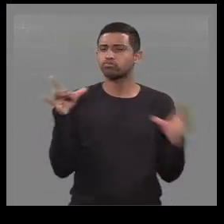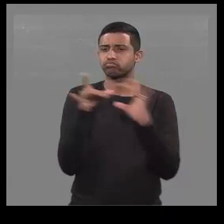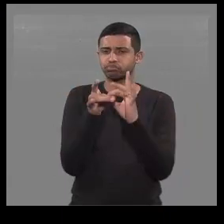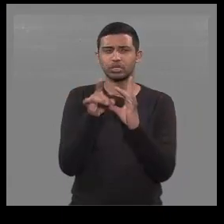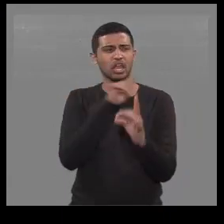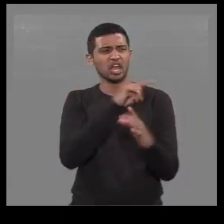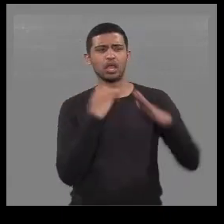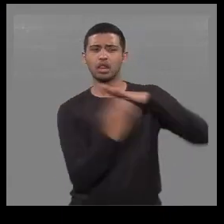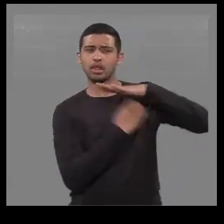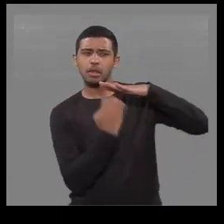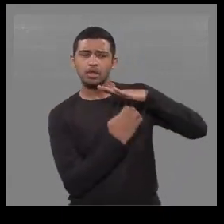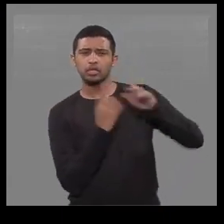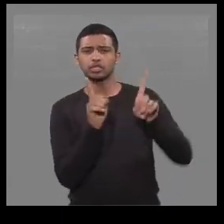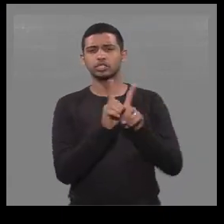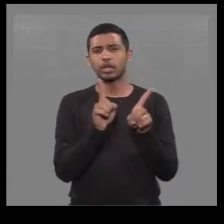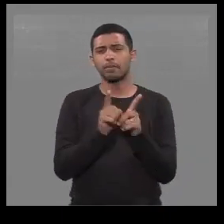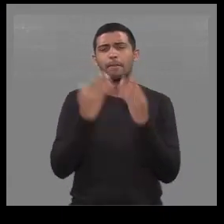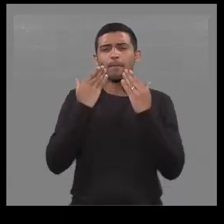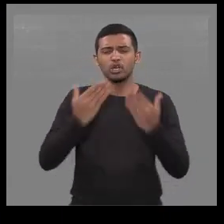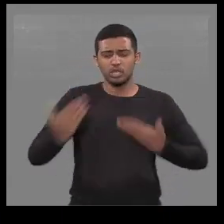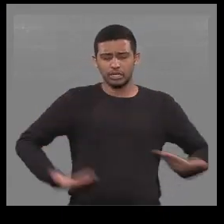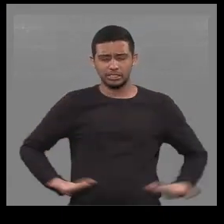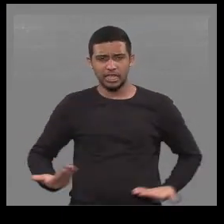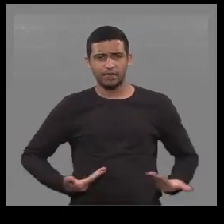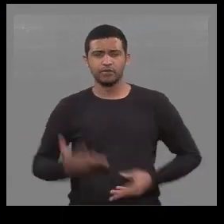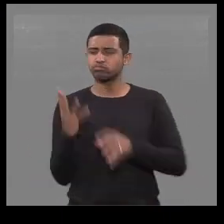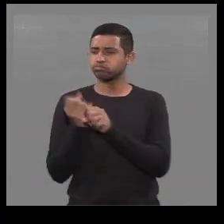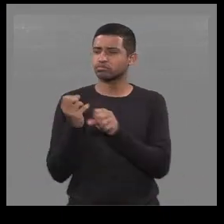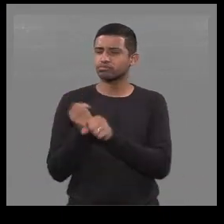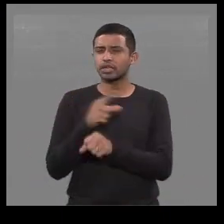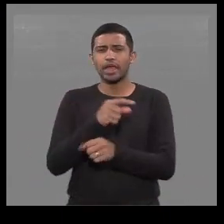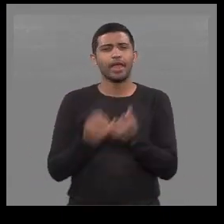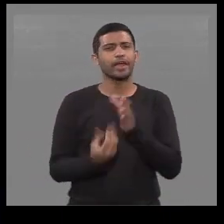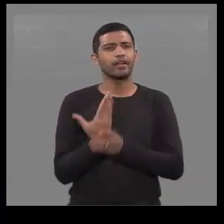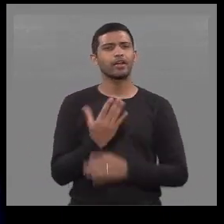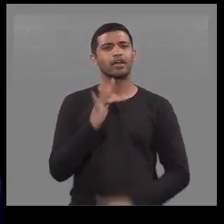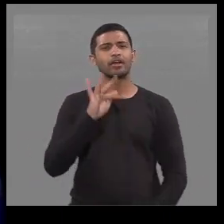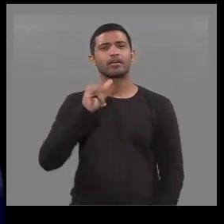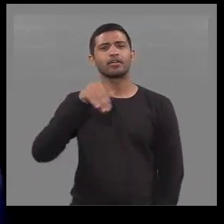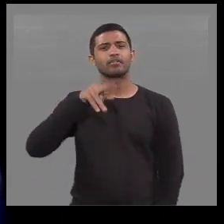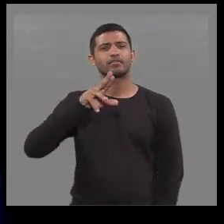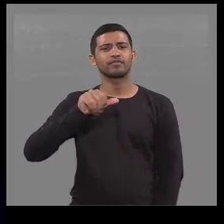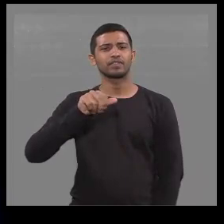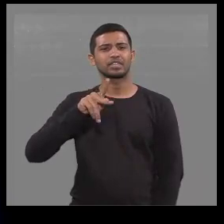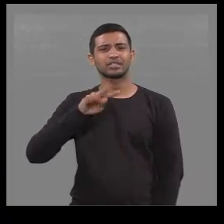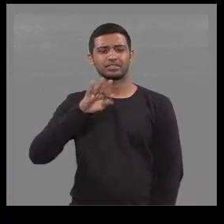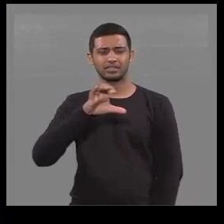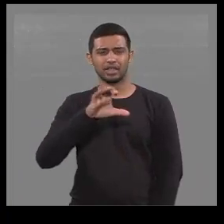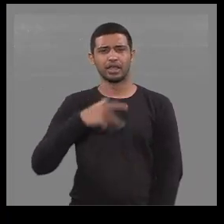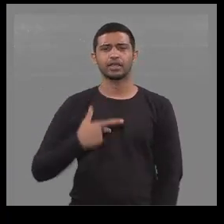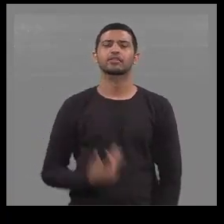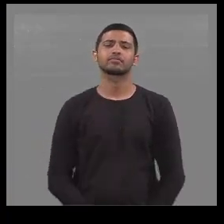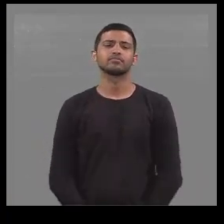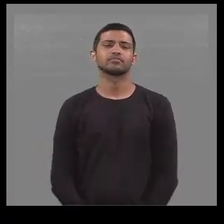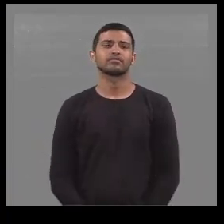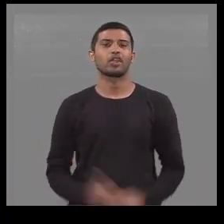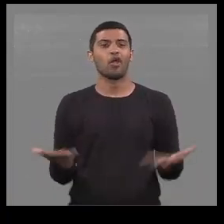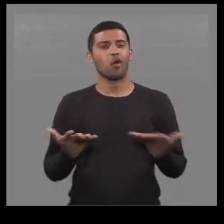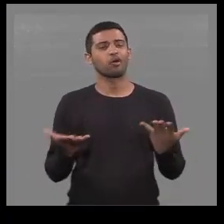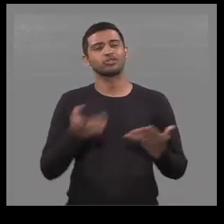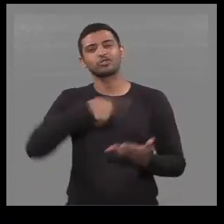para conectar empreendedores e fornecer serviços financeiros, criou a fintech The Black